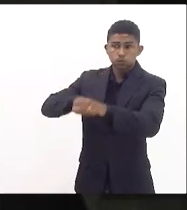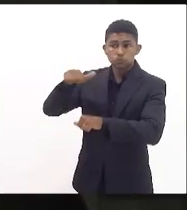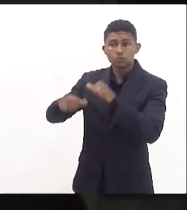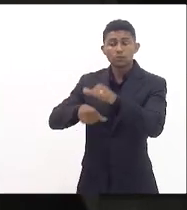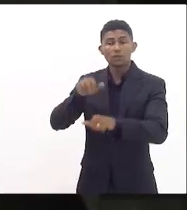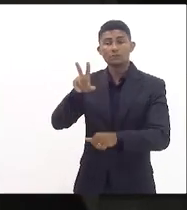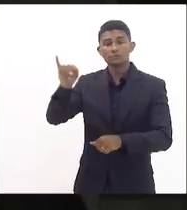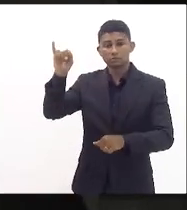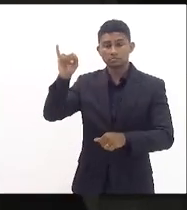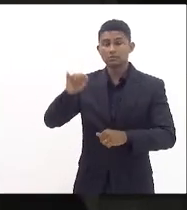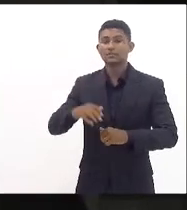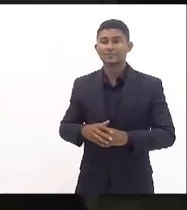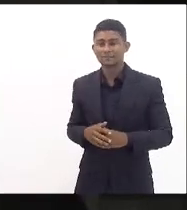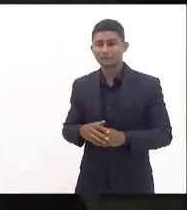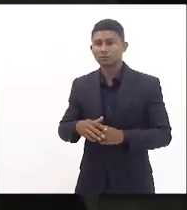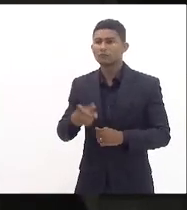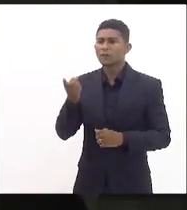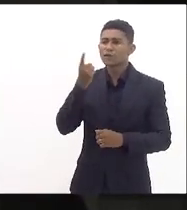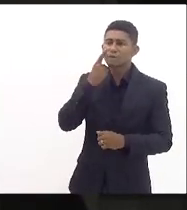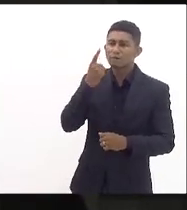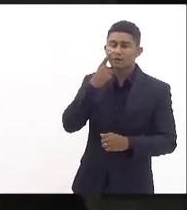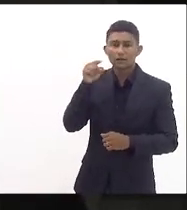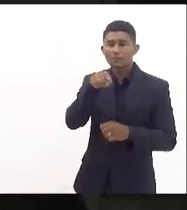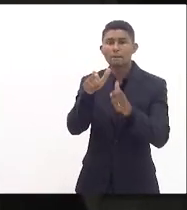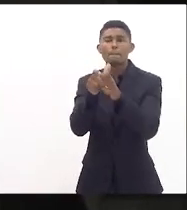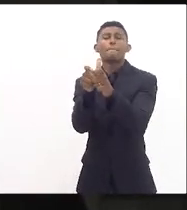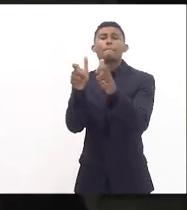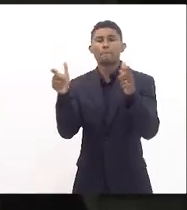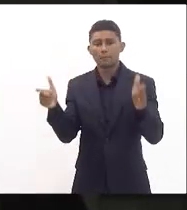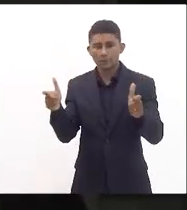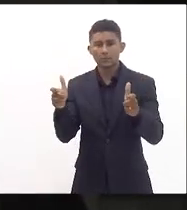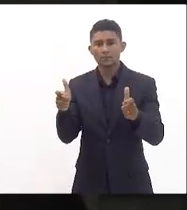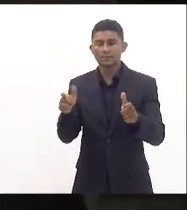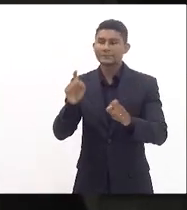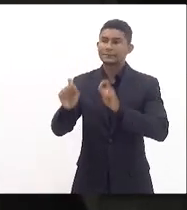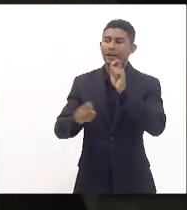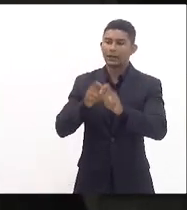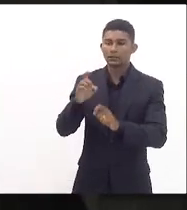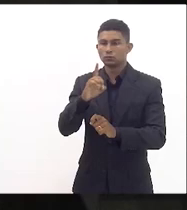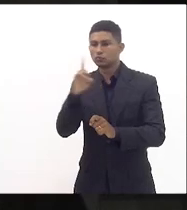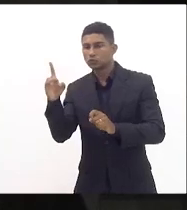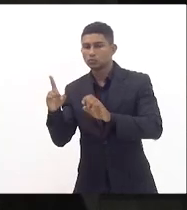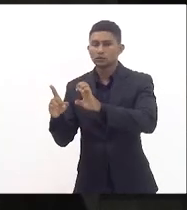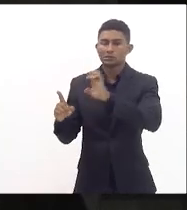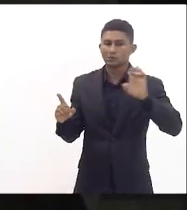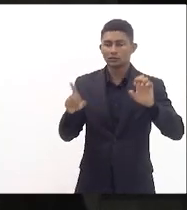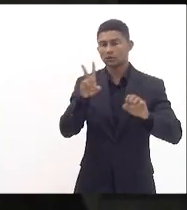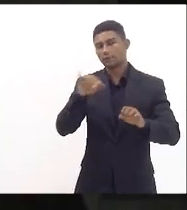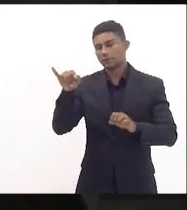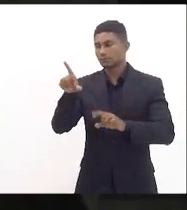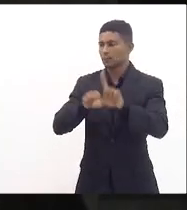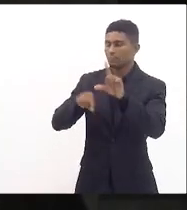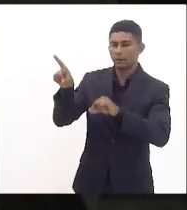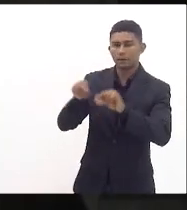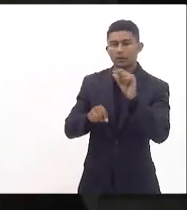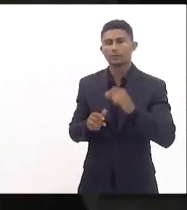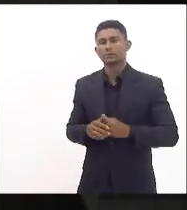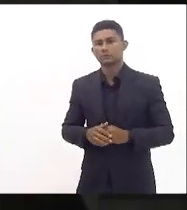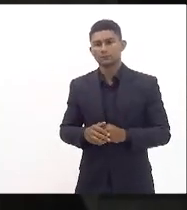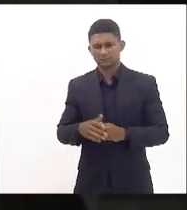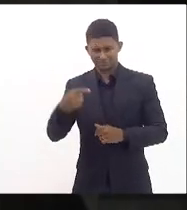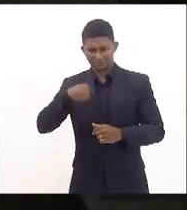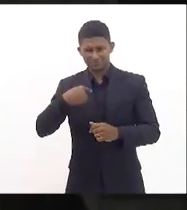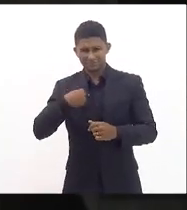quem vai compor a maioria no parlamento. Não sou analista político